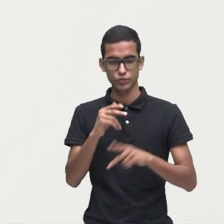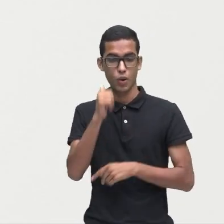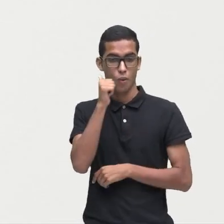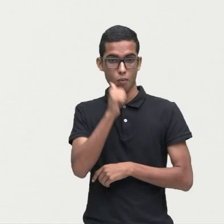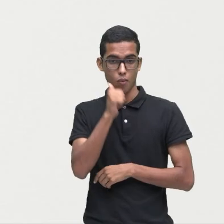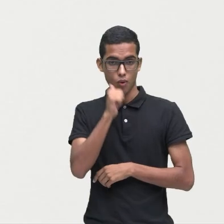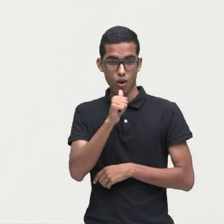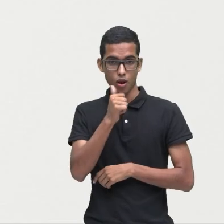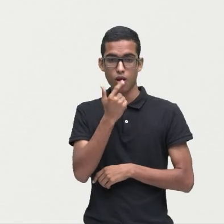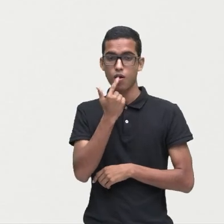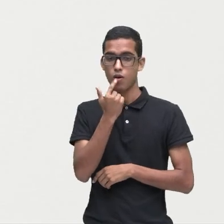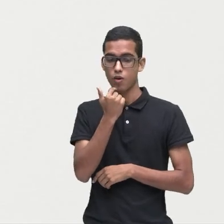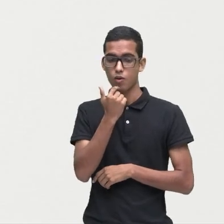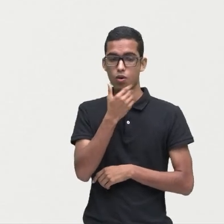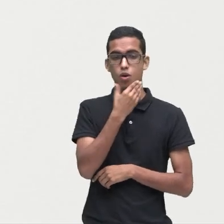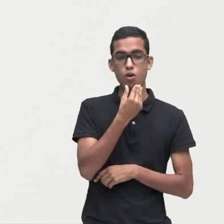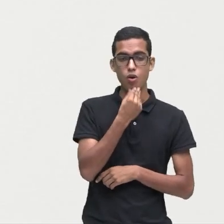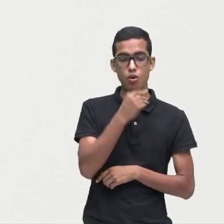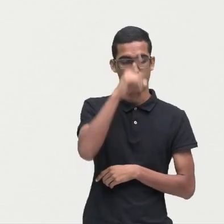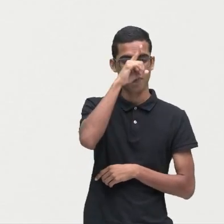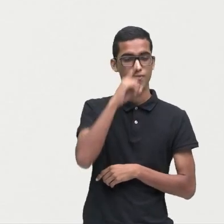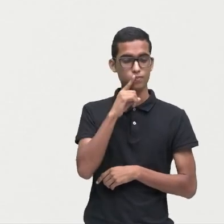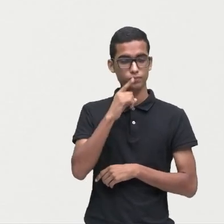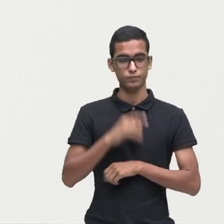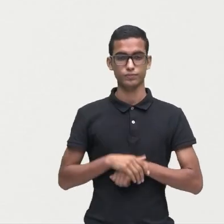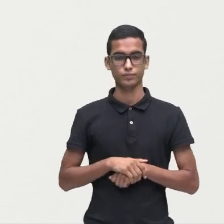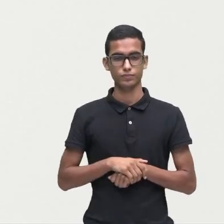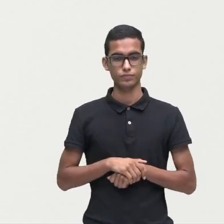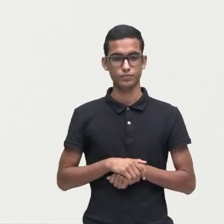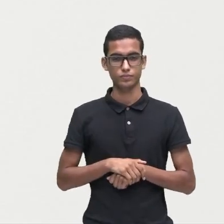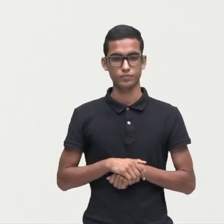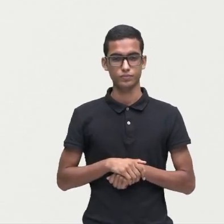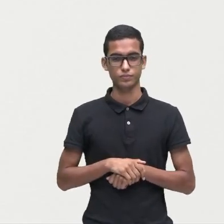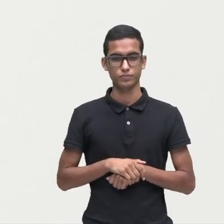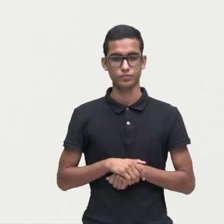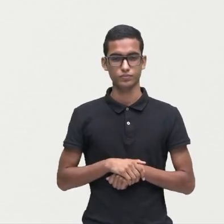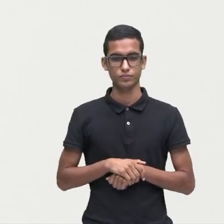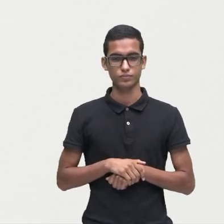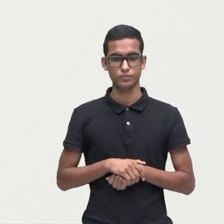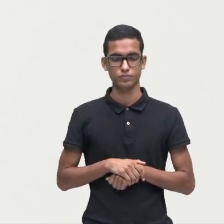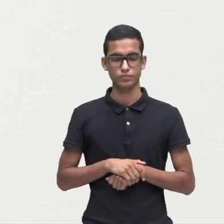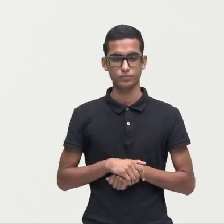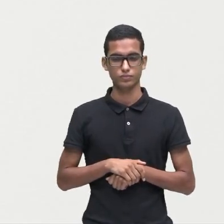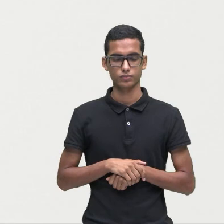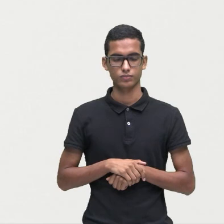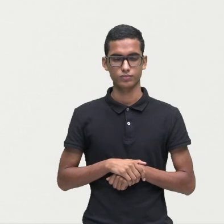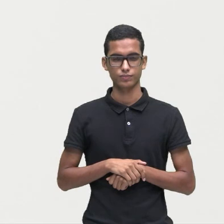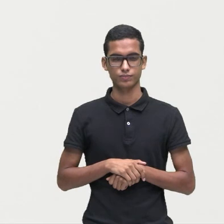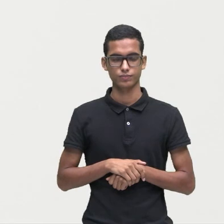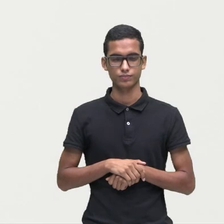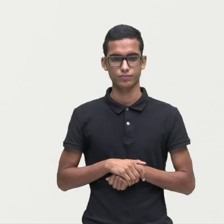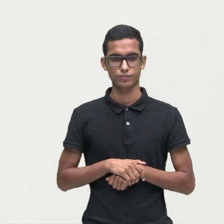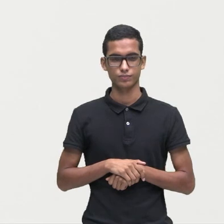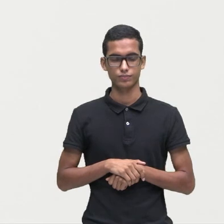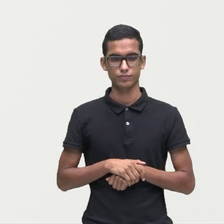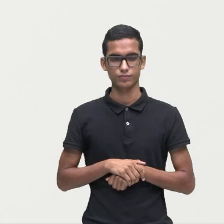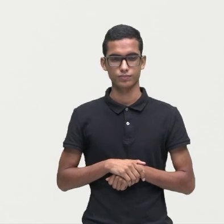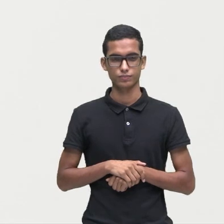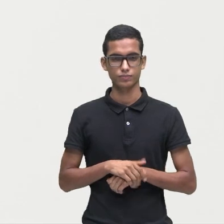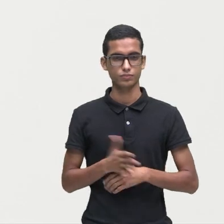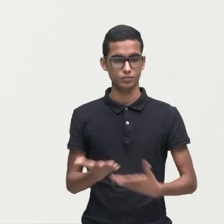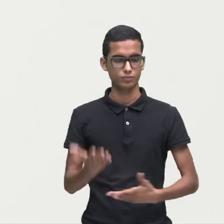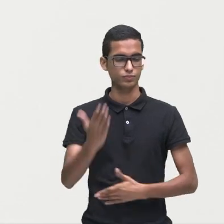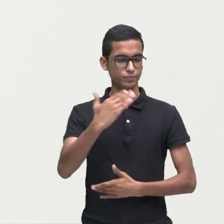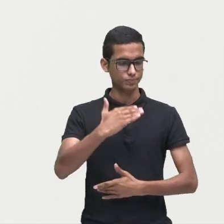vermelho, tá? E aqui os meninos de amarelo. Então bora